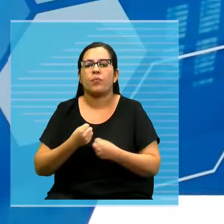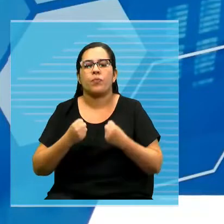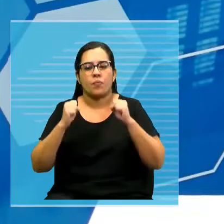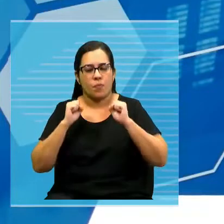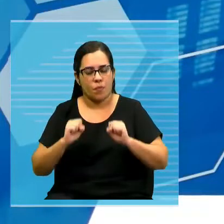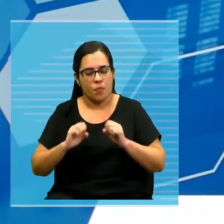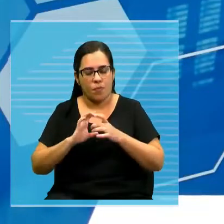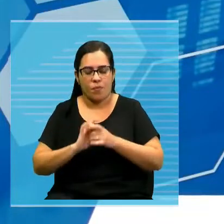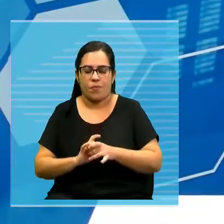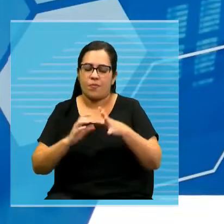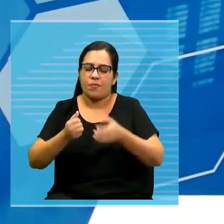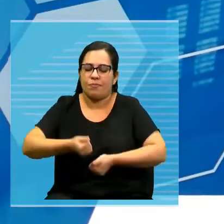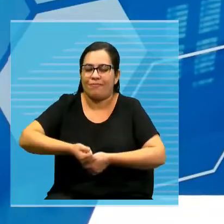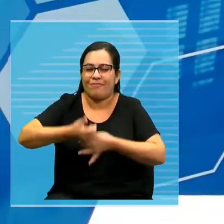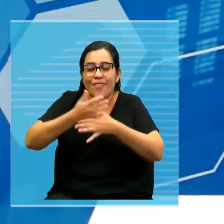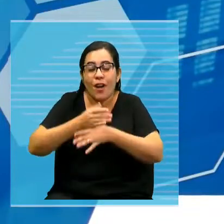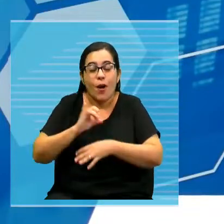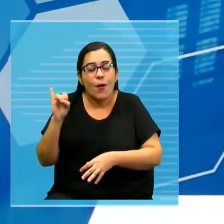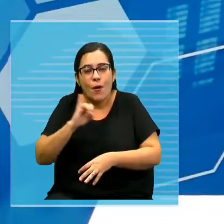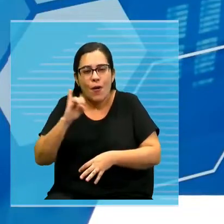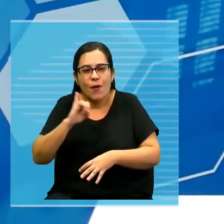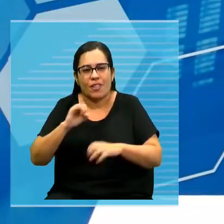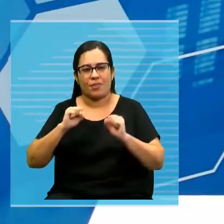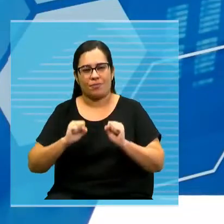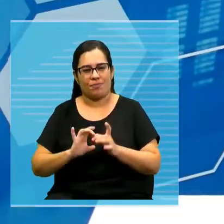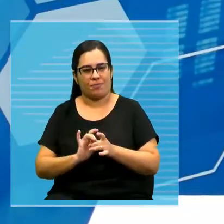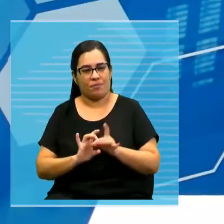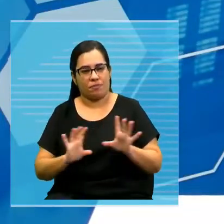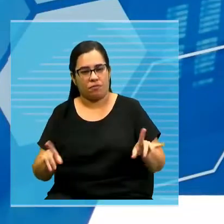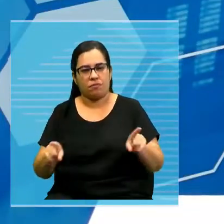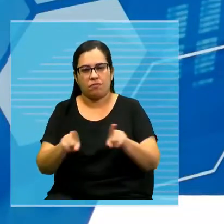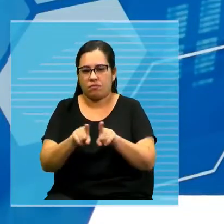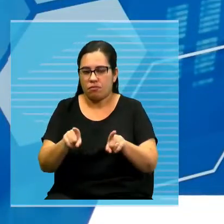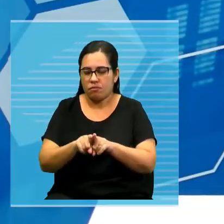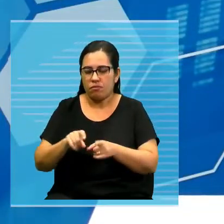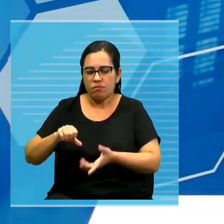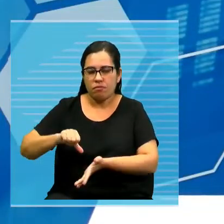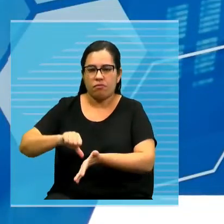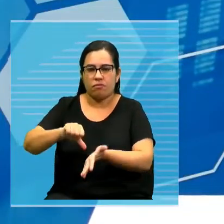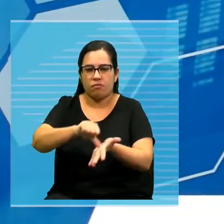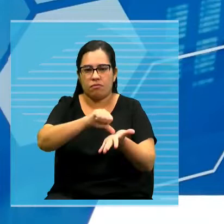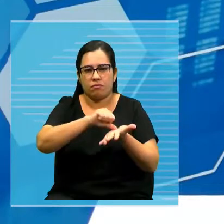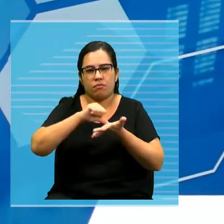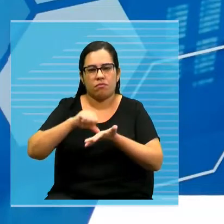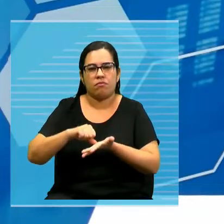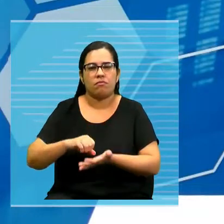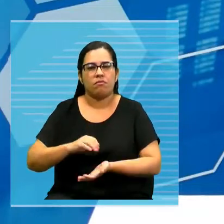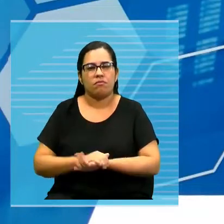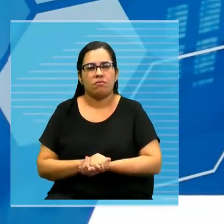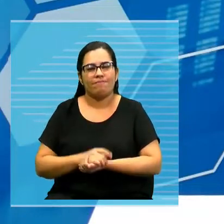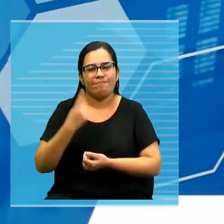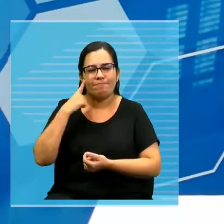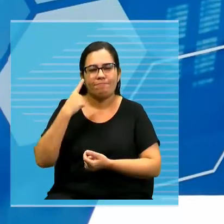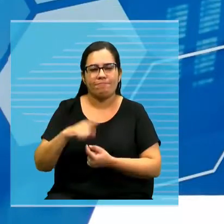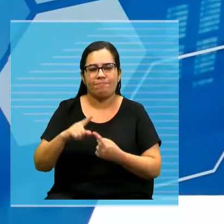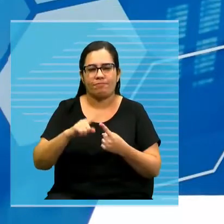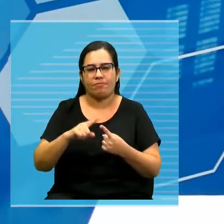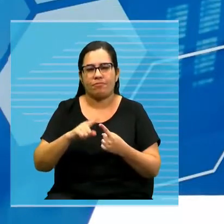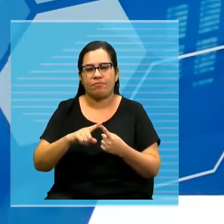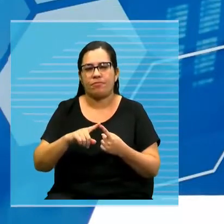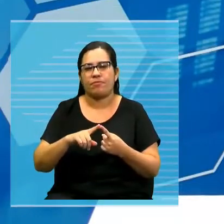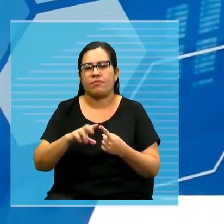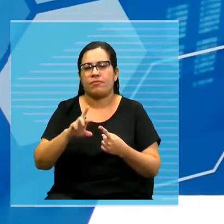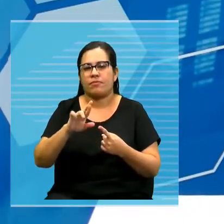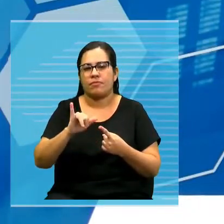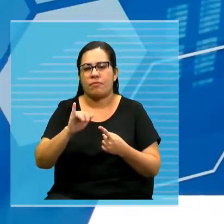Hello quero saber se vocês estão aqui o pessoal que está conectado na cidade de deixa eu ver Ribeiro